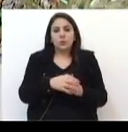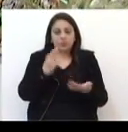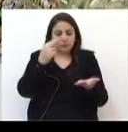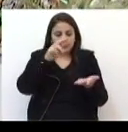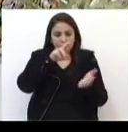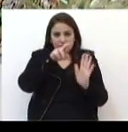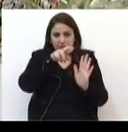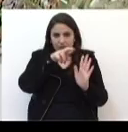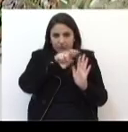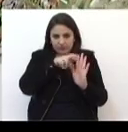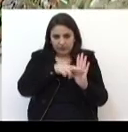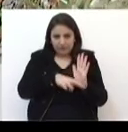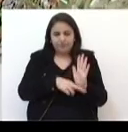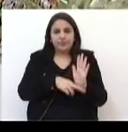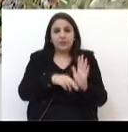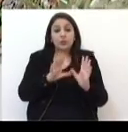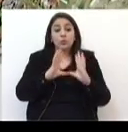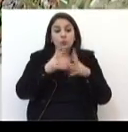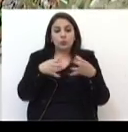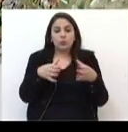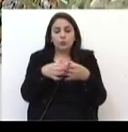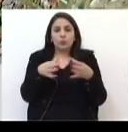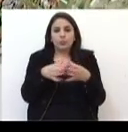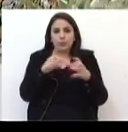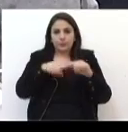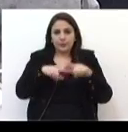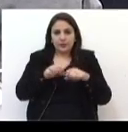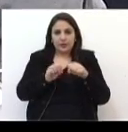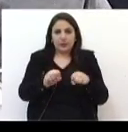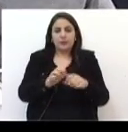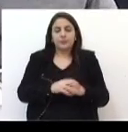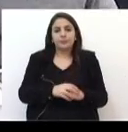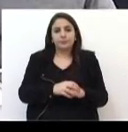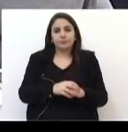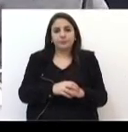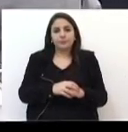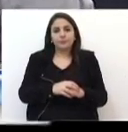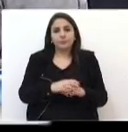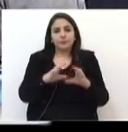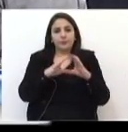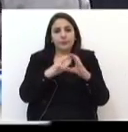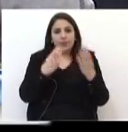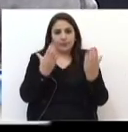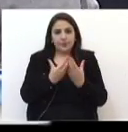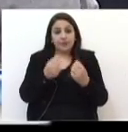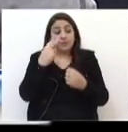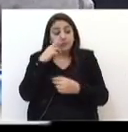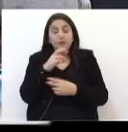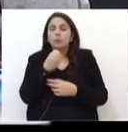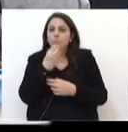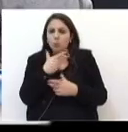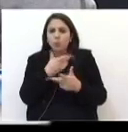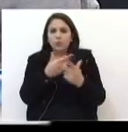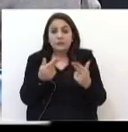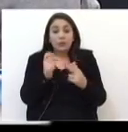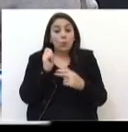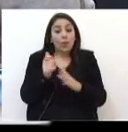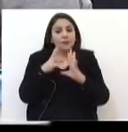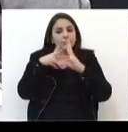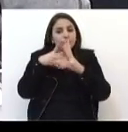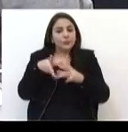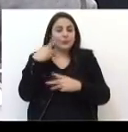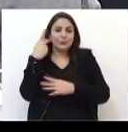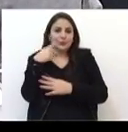por exemplo, com todas as redes de supermercados. Na Câmara, a medida é vista com bons olhos pela maioria